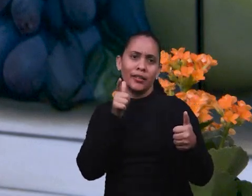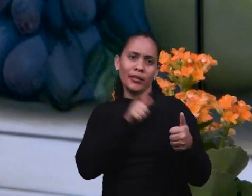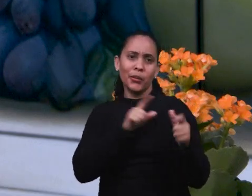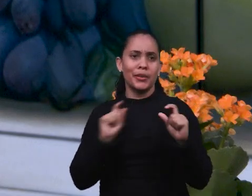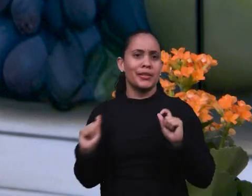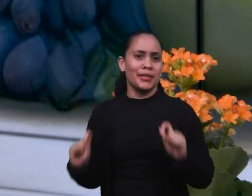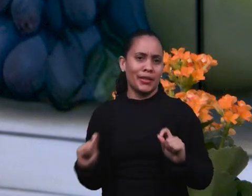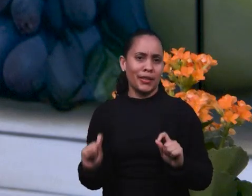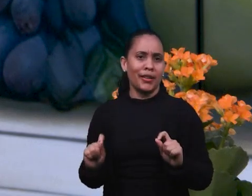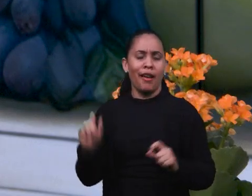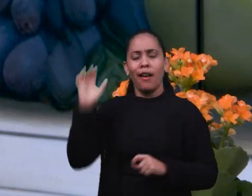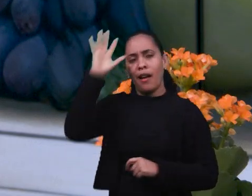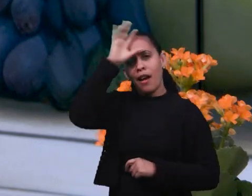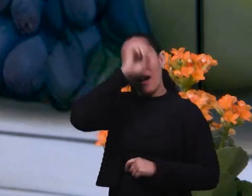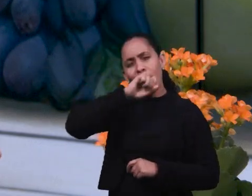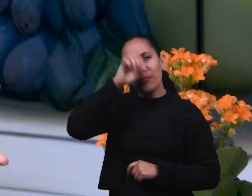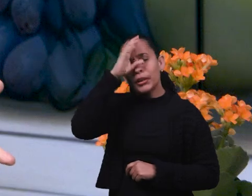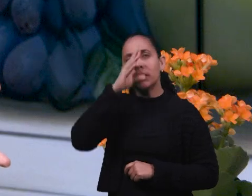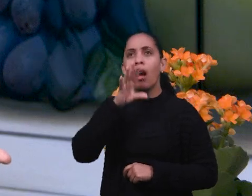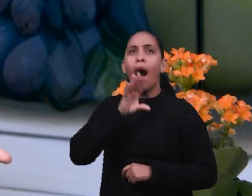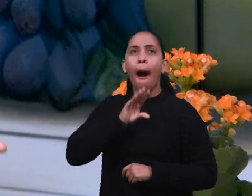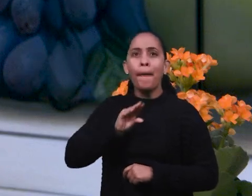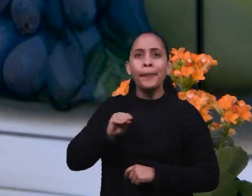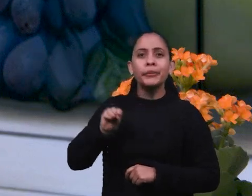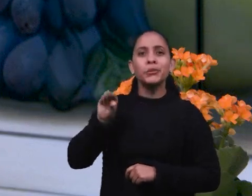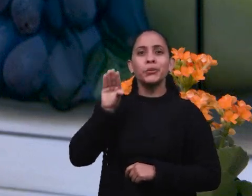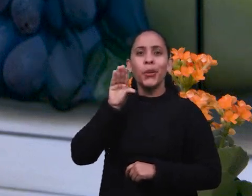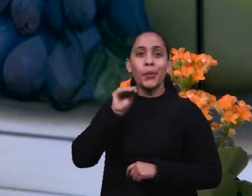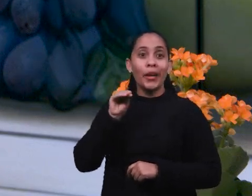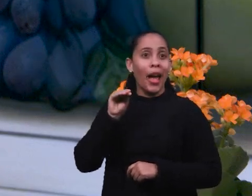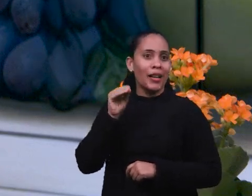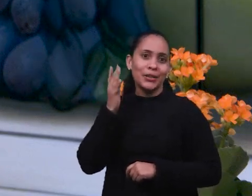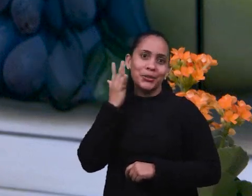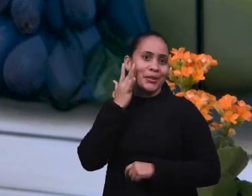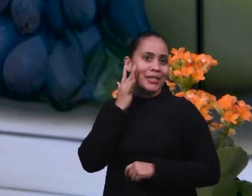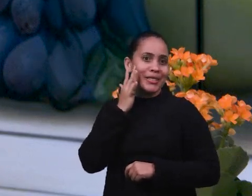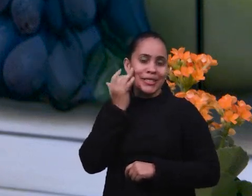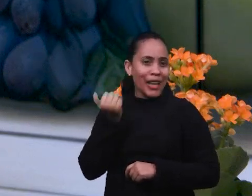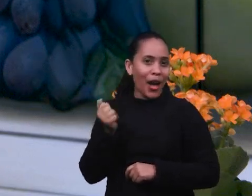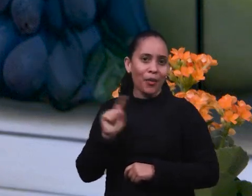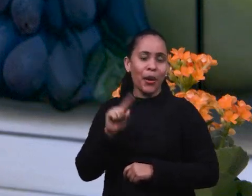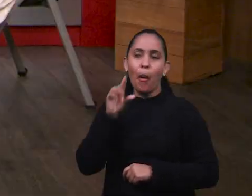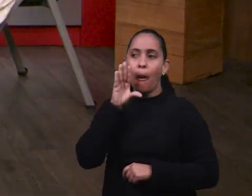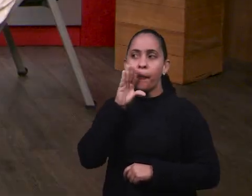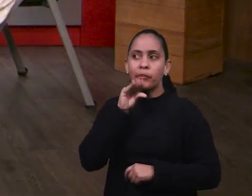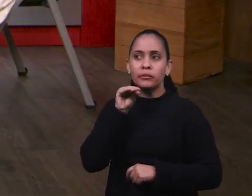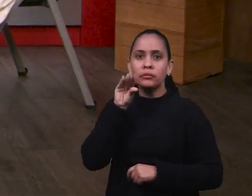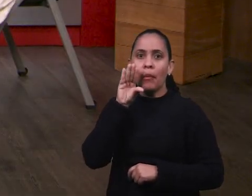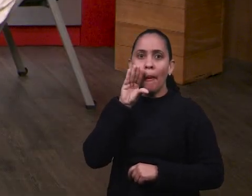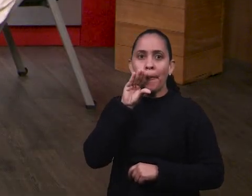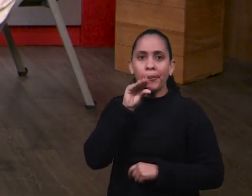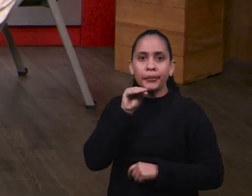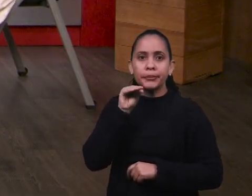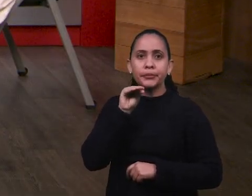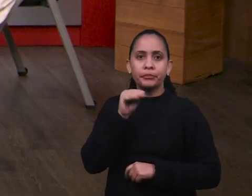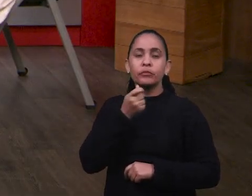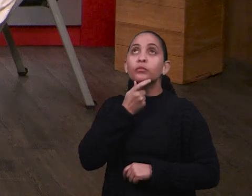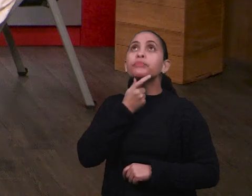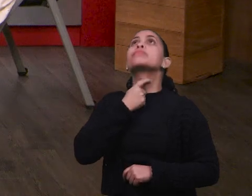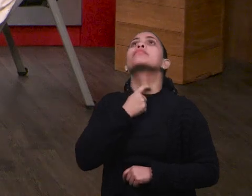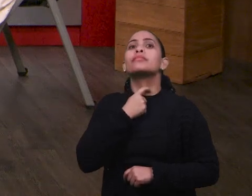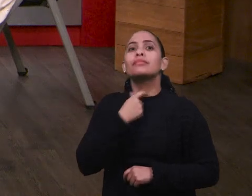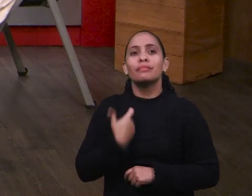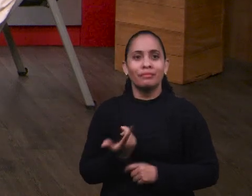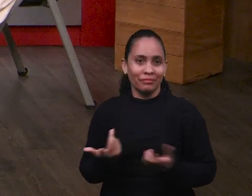consiga ali aprender a mastigar. Às vezes a pessoa não mastiga direito, né? Quase engole, Quase né? engole ali